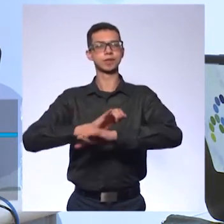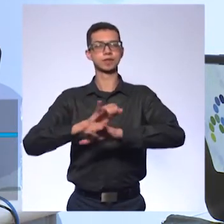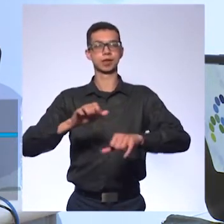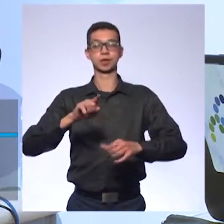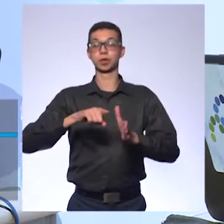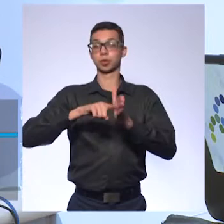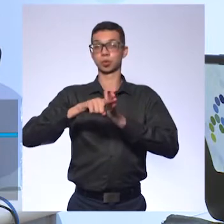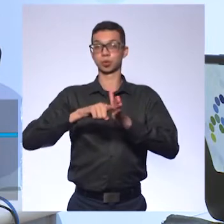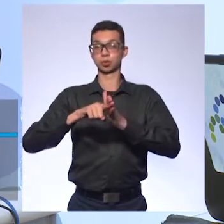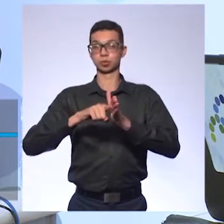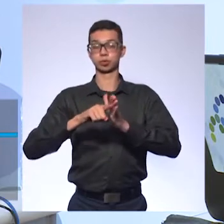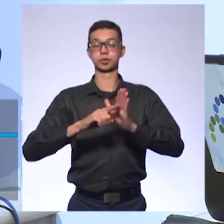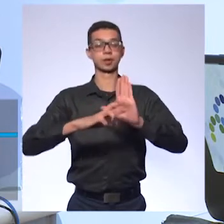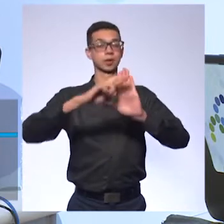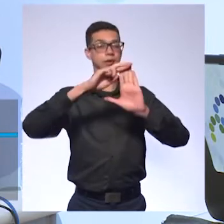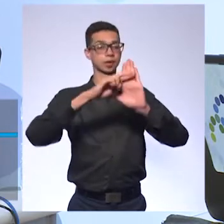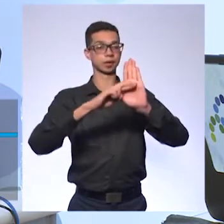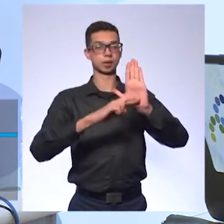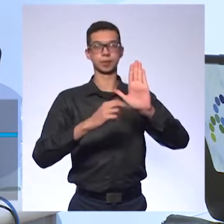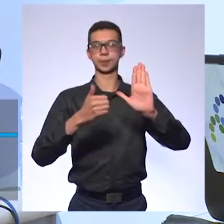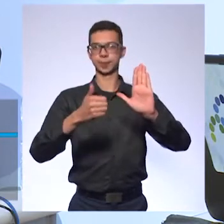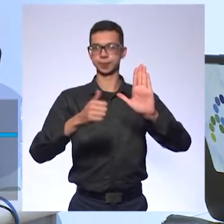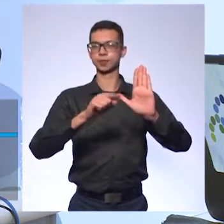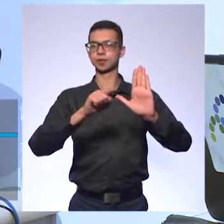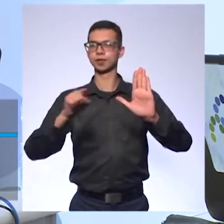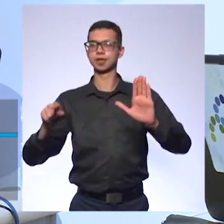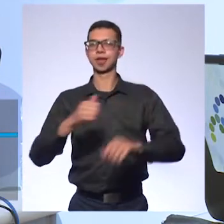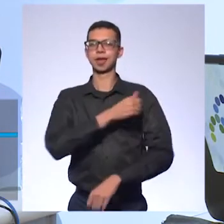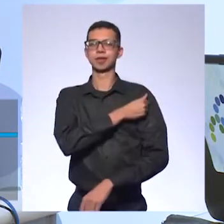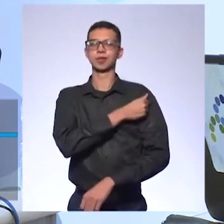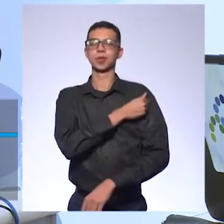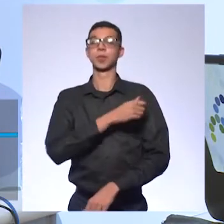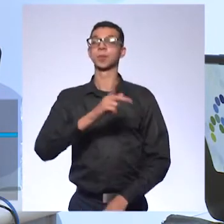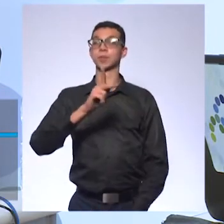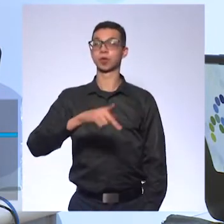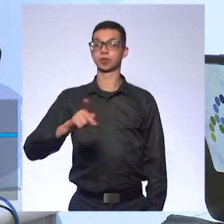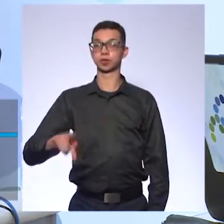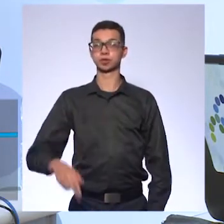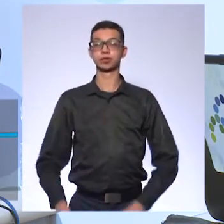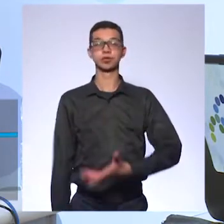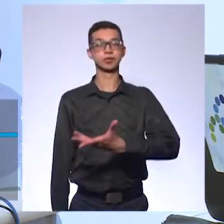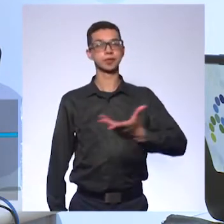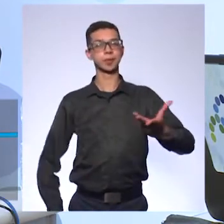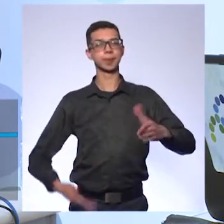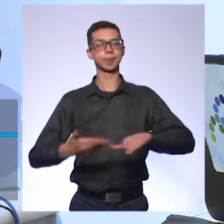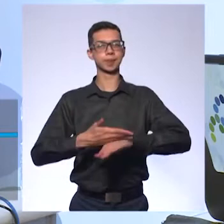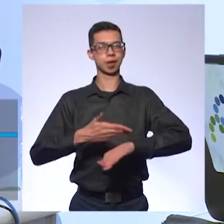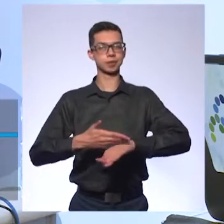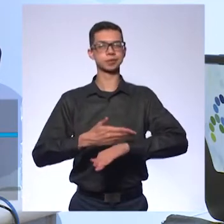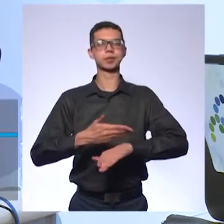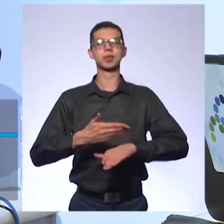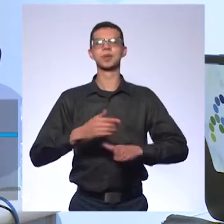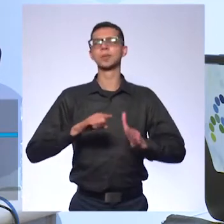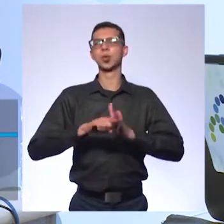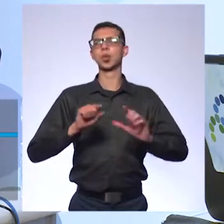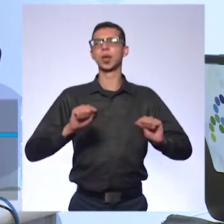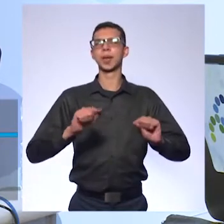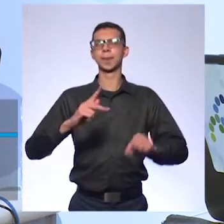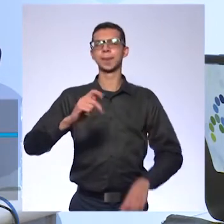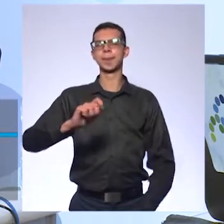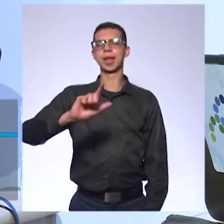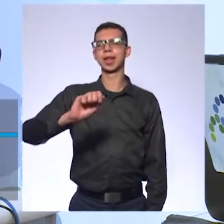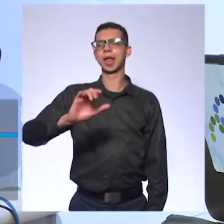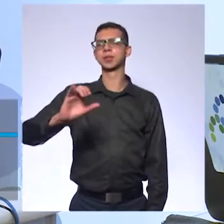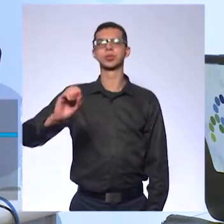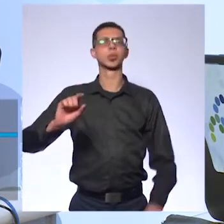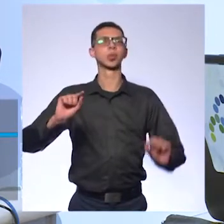regulamento. Então, participe, você estudante, professor, desse momento. Perguntaram aqui o do Palácio, a gente está falando do Palácio dos Bandeirantes,